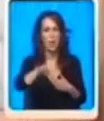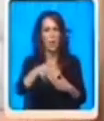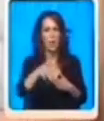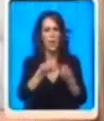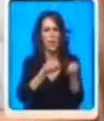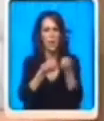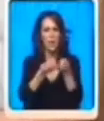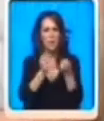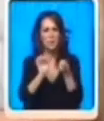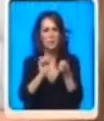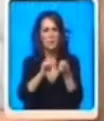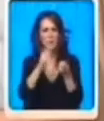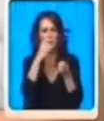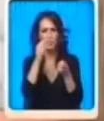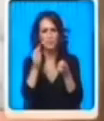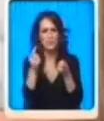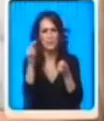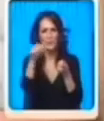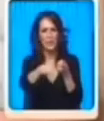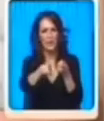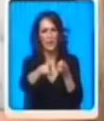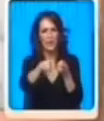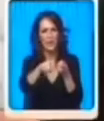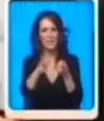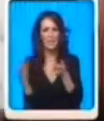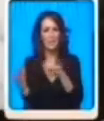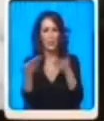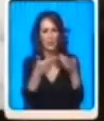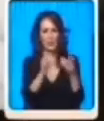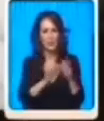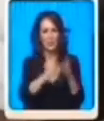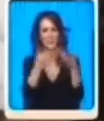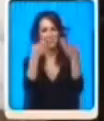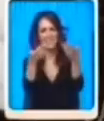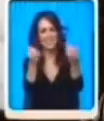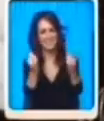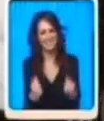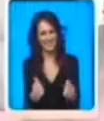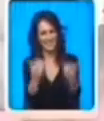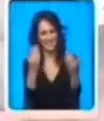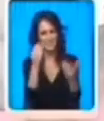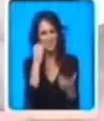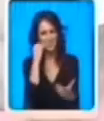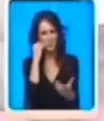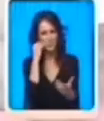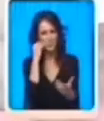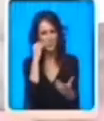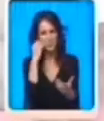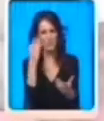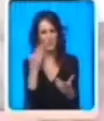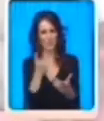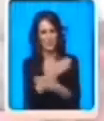tem a loja lá, ao Montijo. Ao Montijo. Luciana, pode sentar um beijinho?